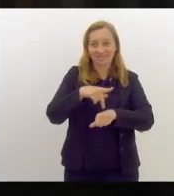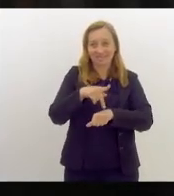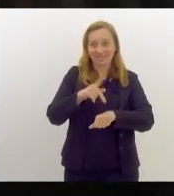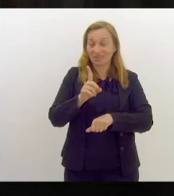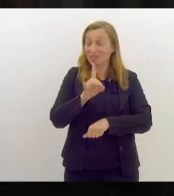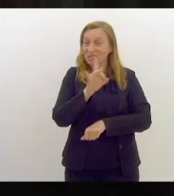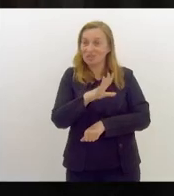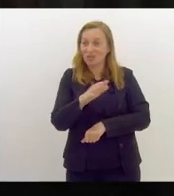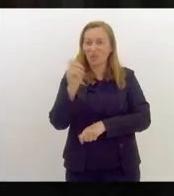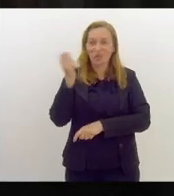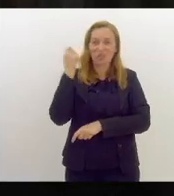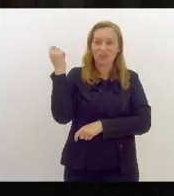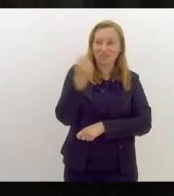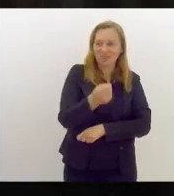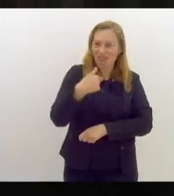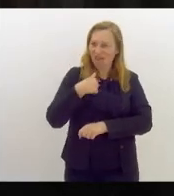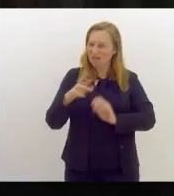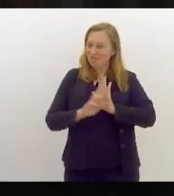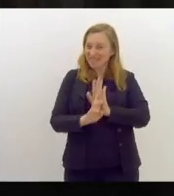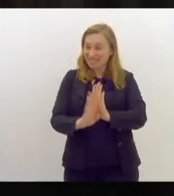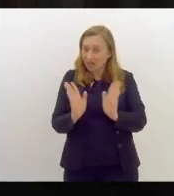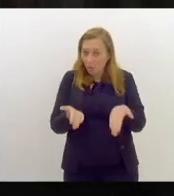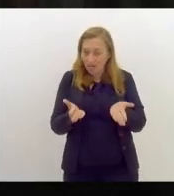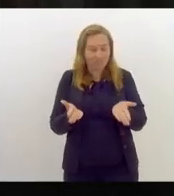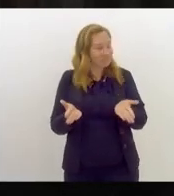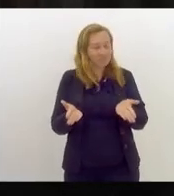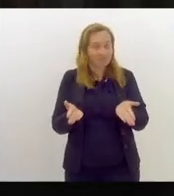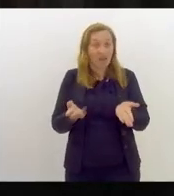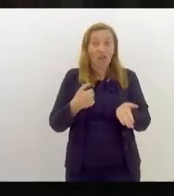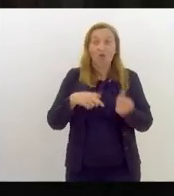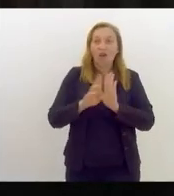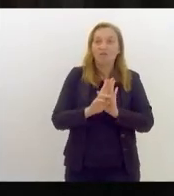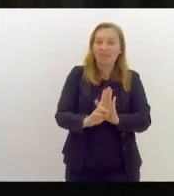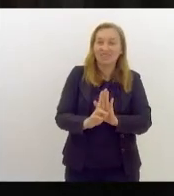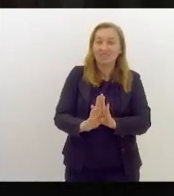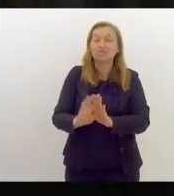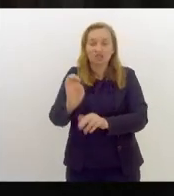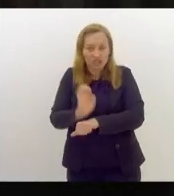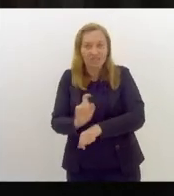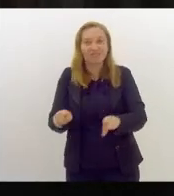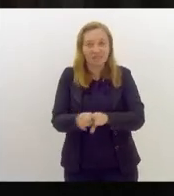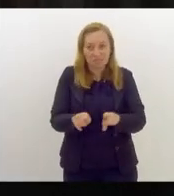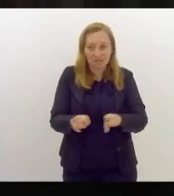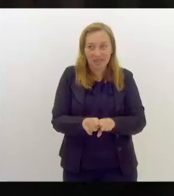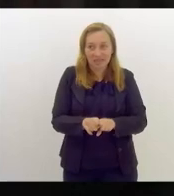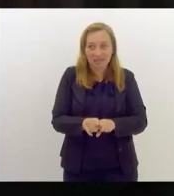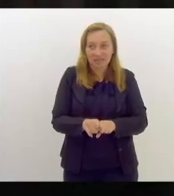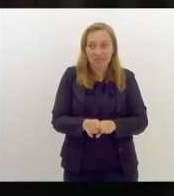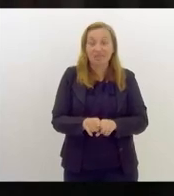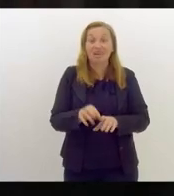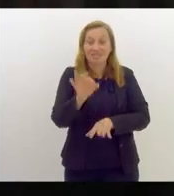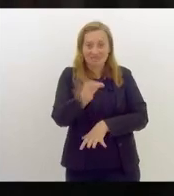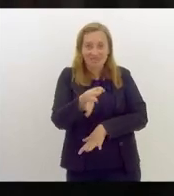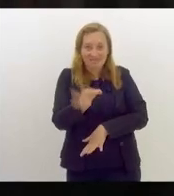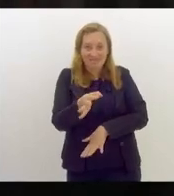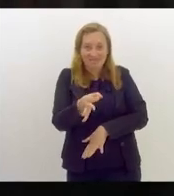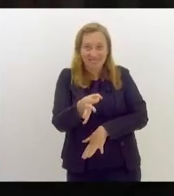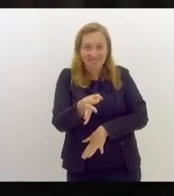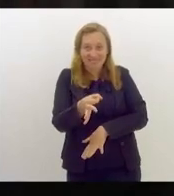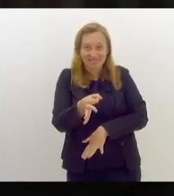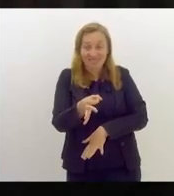não é só o Rio Grande do Sul que eu represento a partir de agora eu represento esse estado também e podem ter certeza